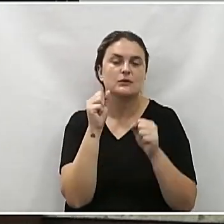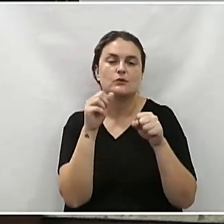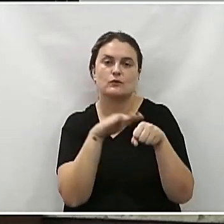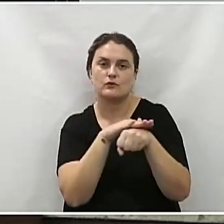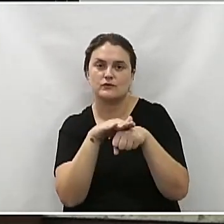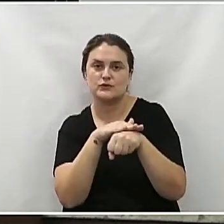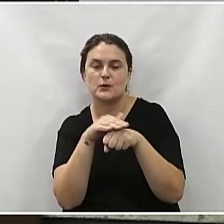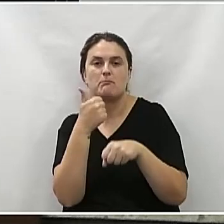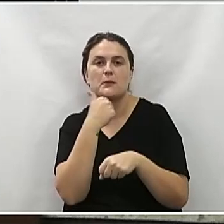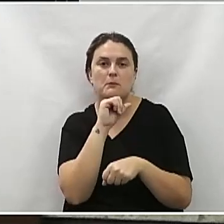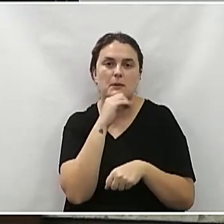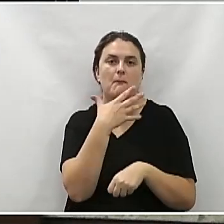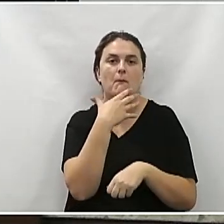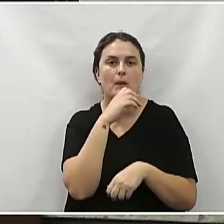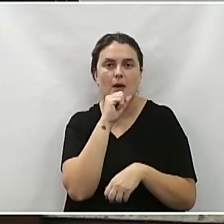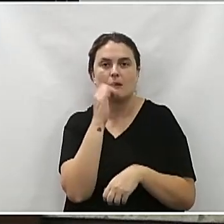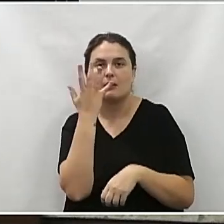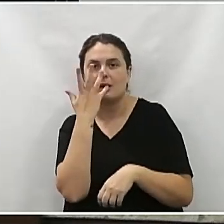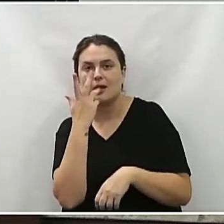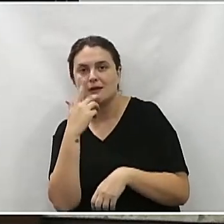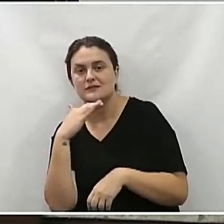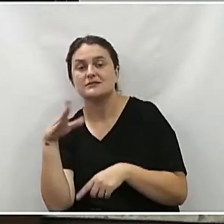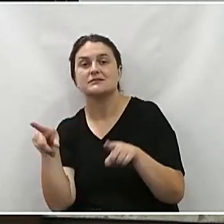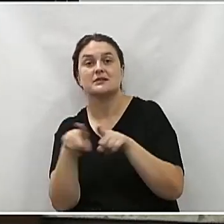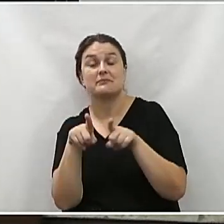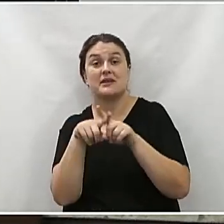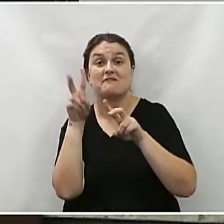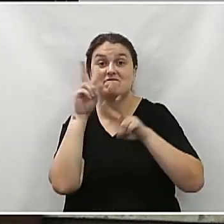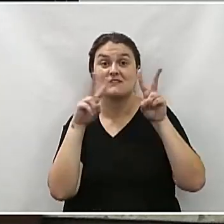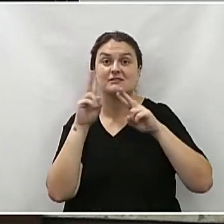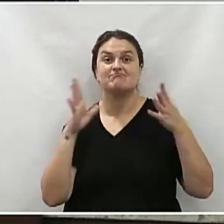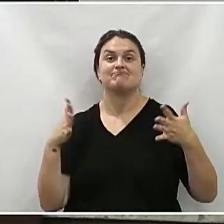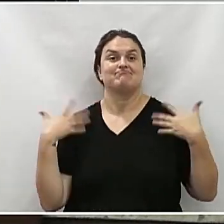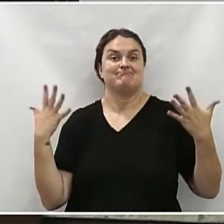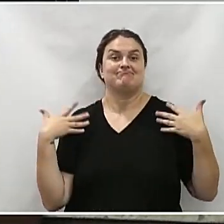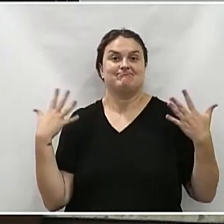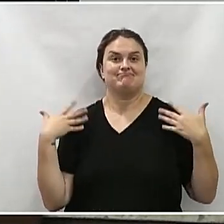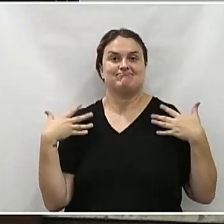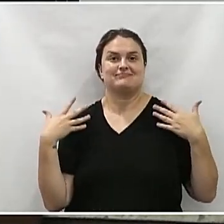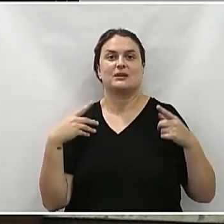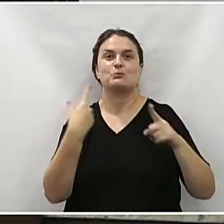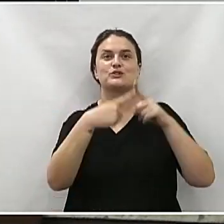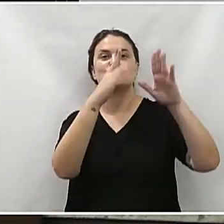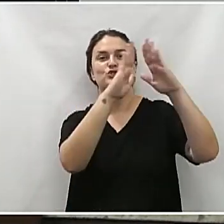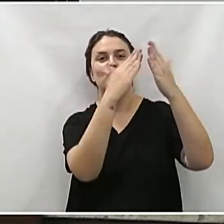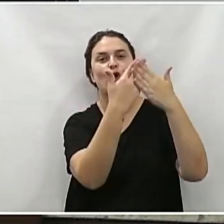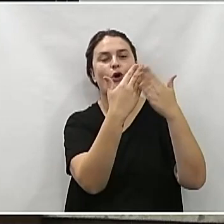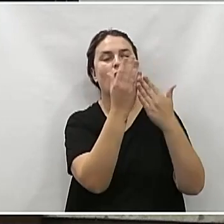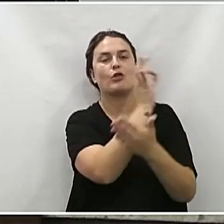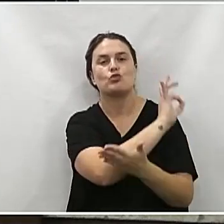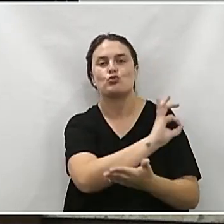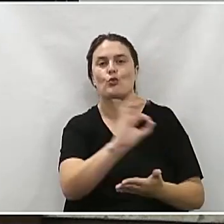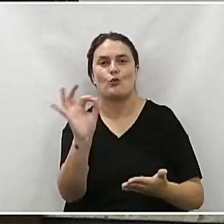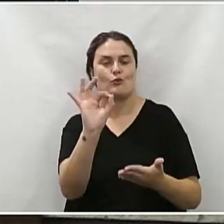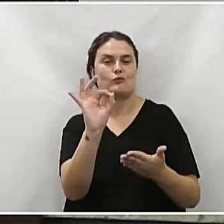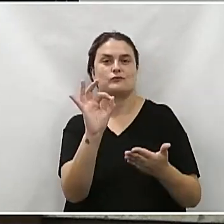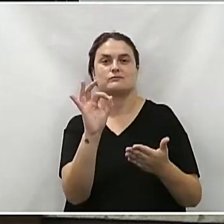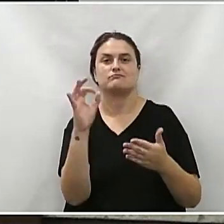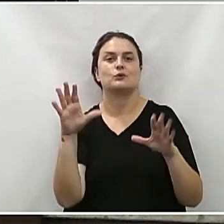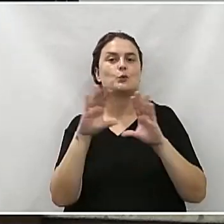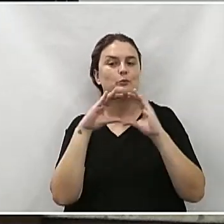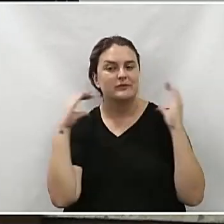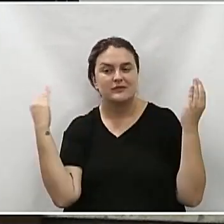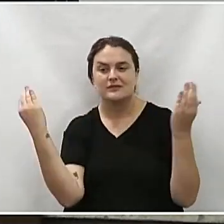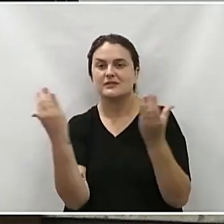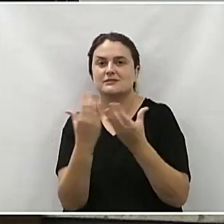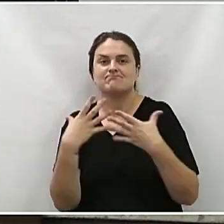conversar com os pais das crianças e também ver a alegria de quando é entregue algo tão importante para a comunidade